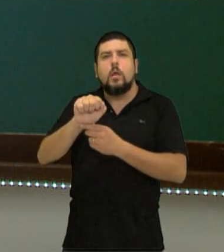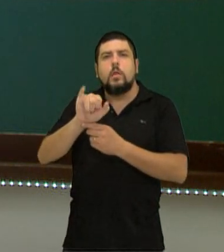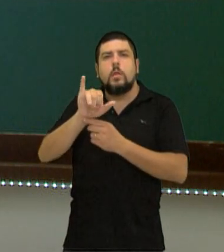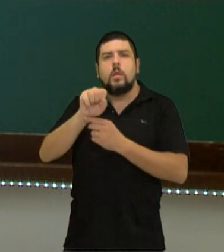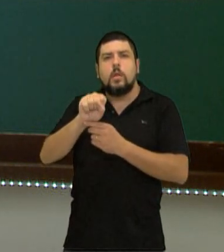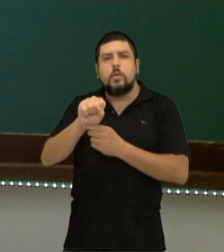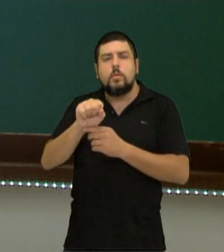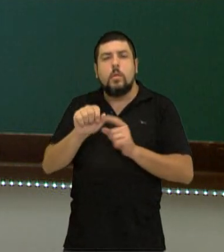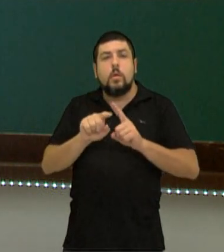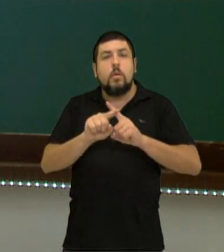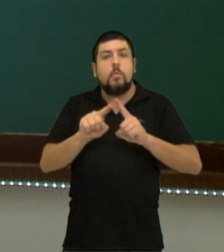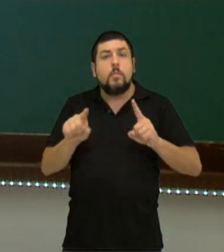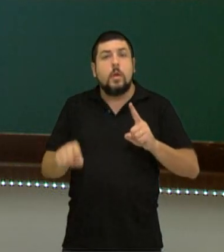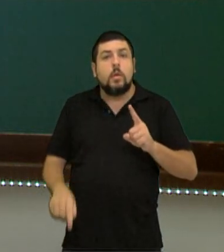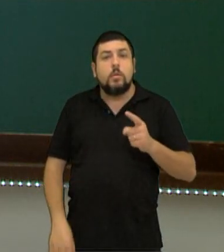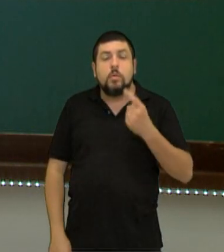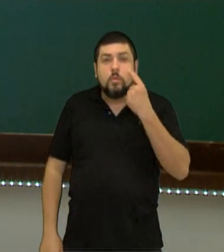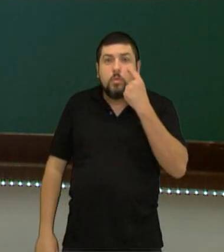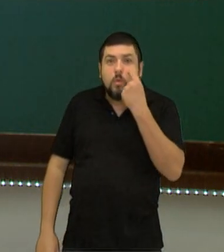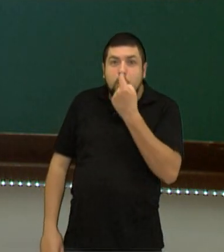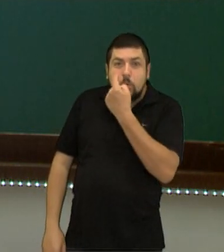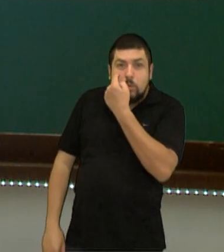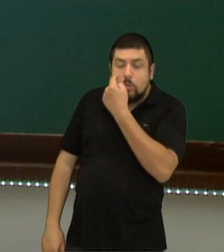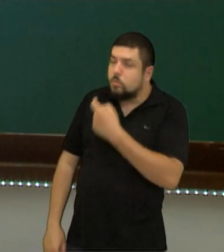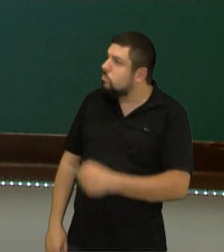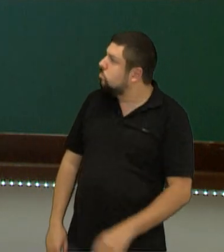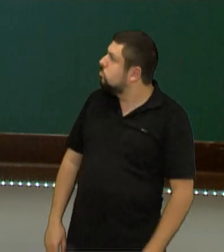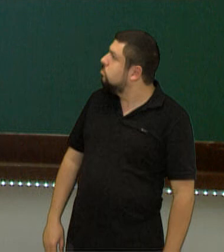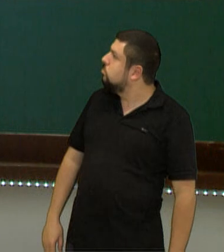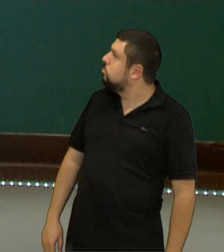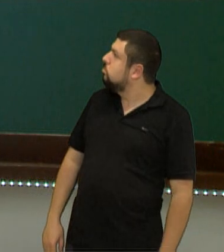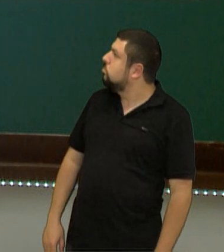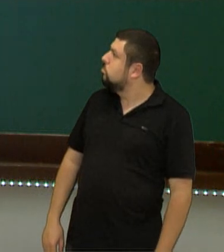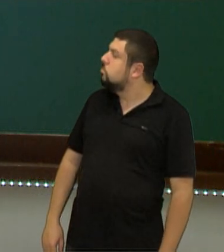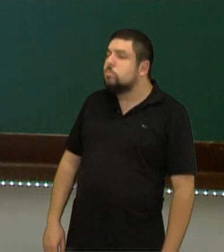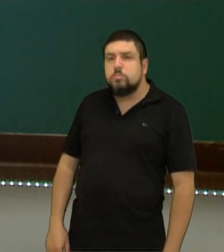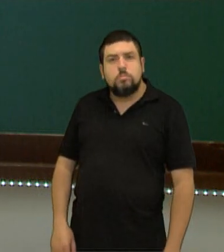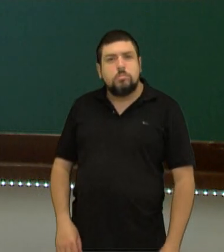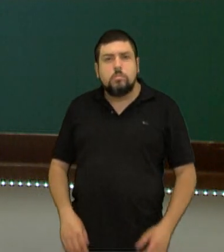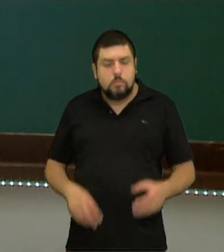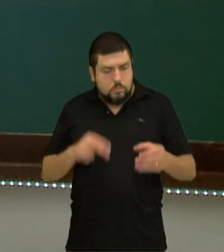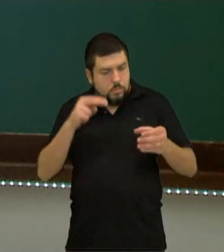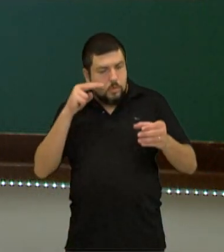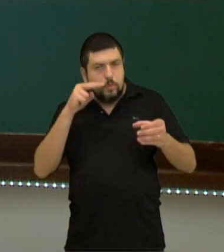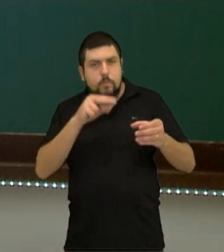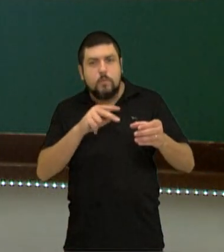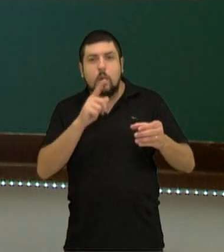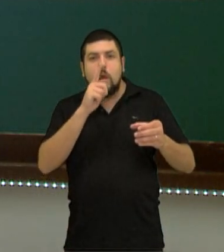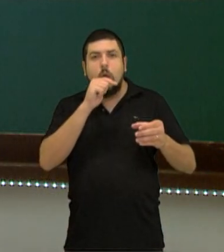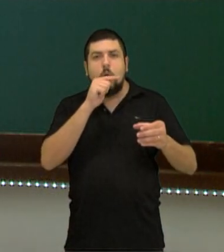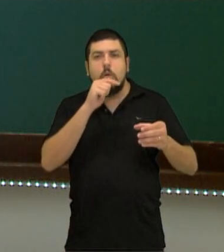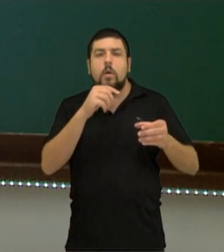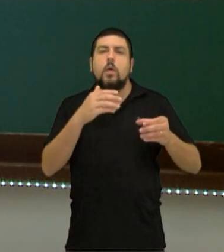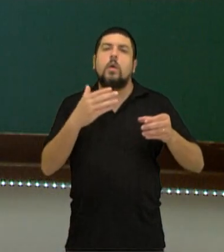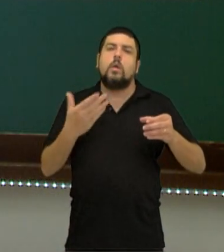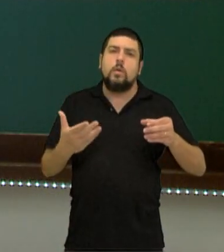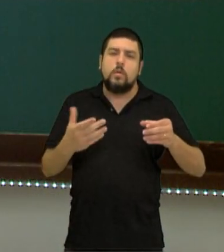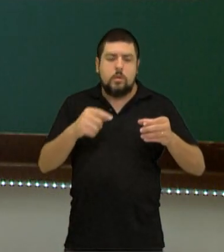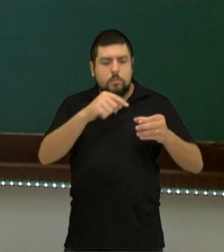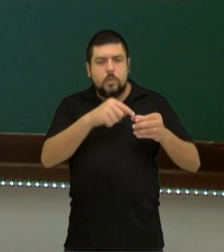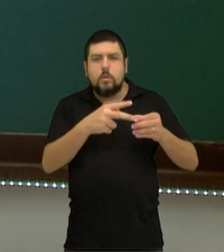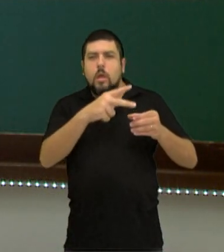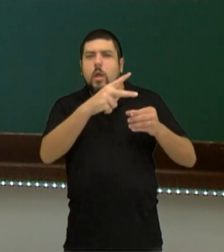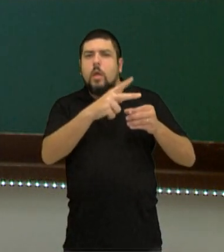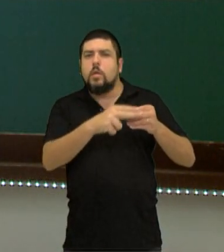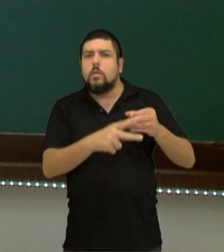olhando, eu só vejo água. Então eu considero homogênea. Mas repare na